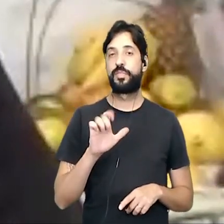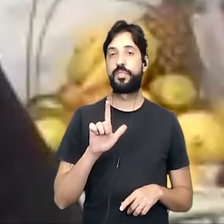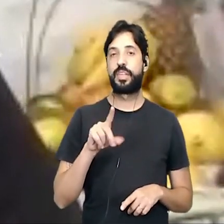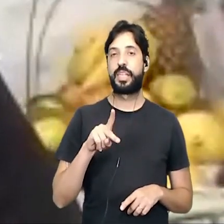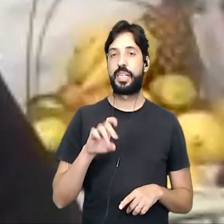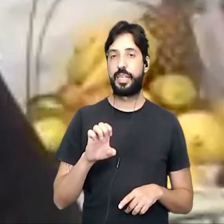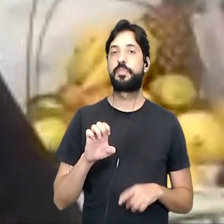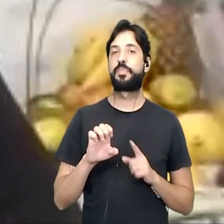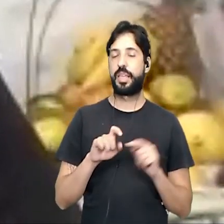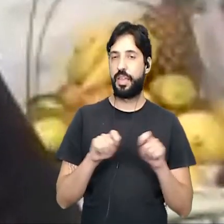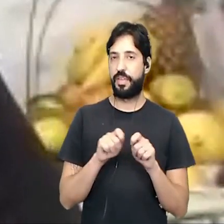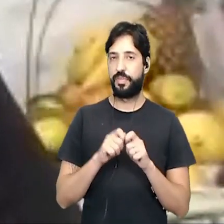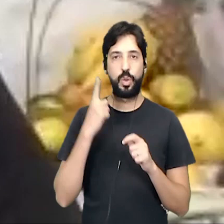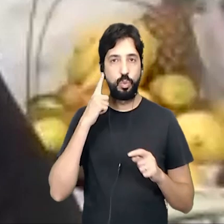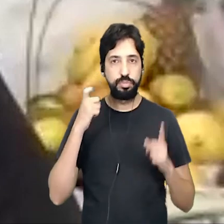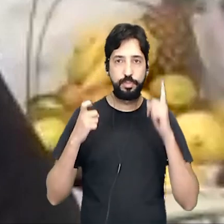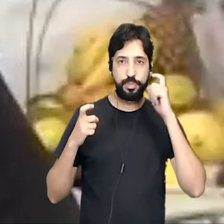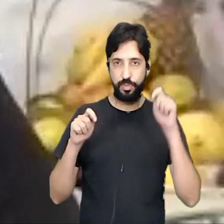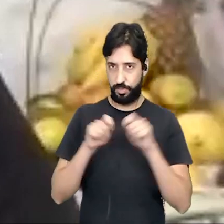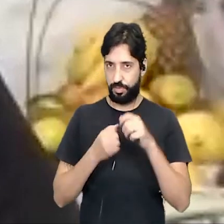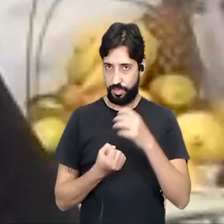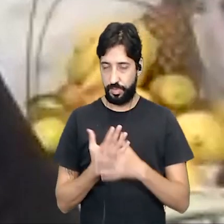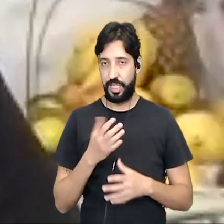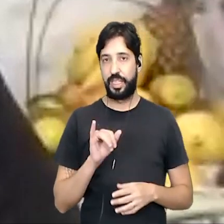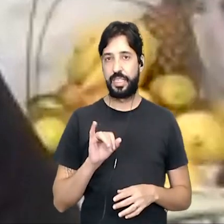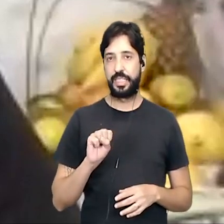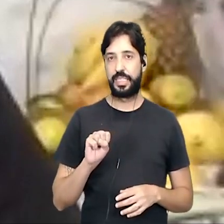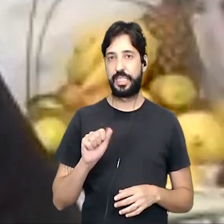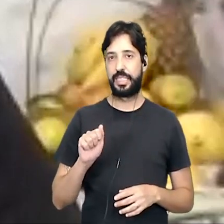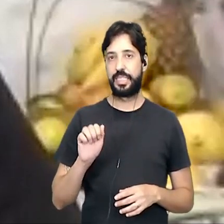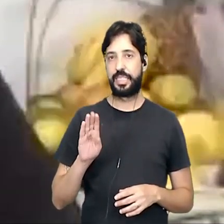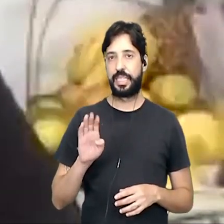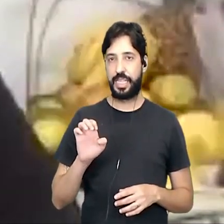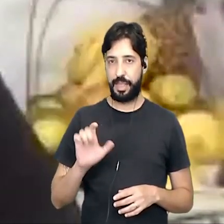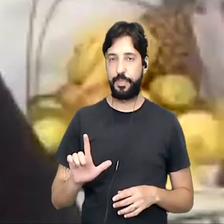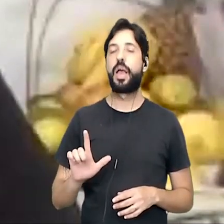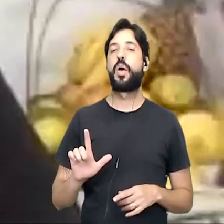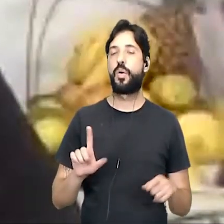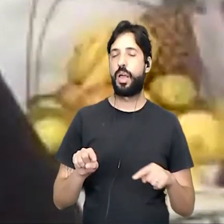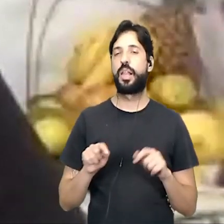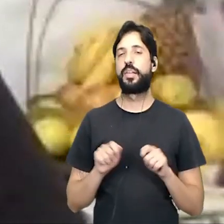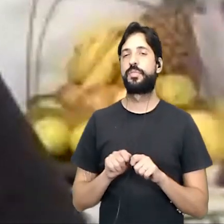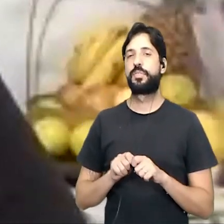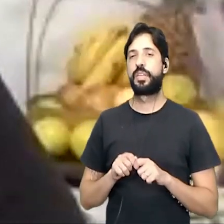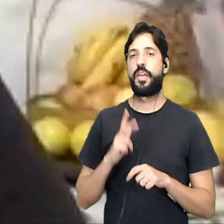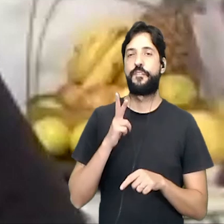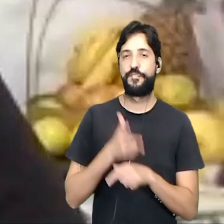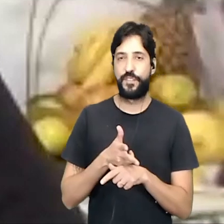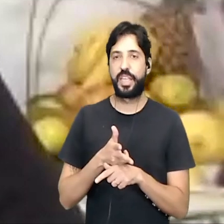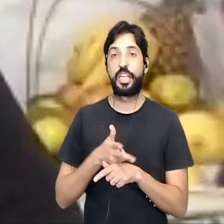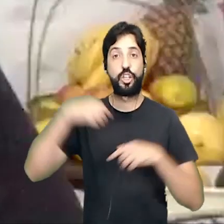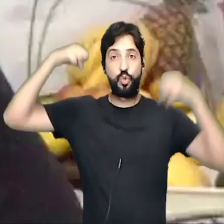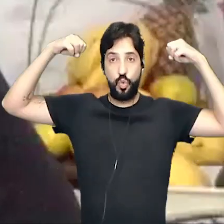Nós tivemos também nos apoiando o Felipe Zancarano, que fez toda a parte sonora, a